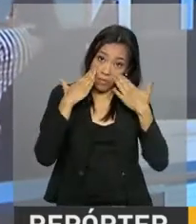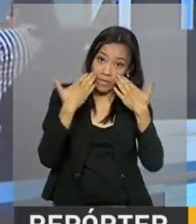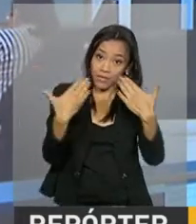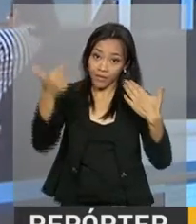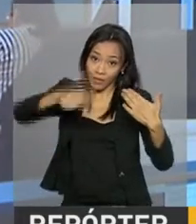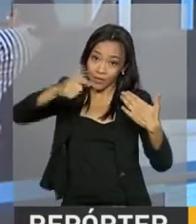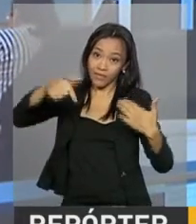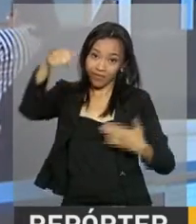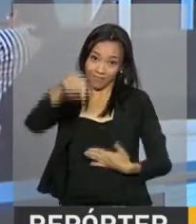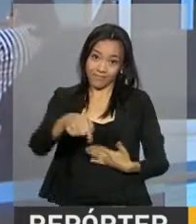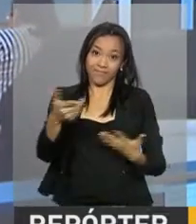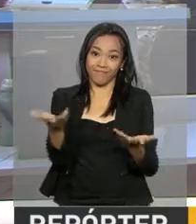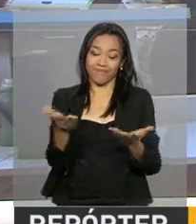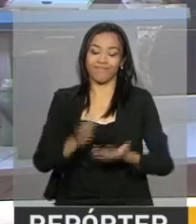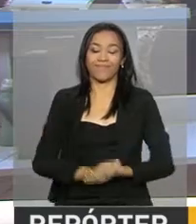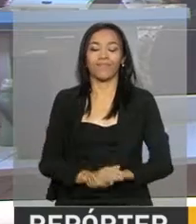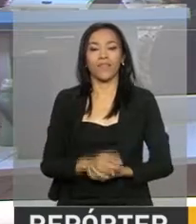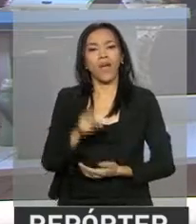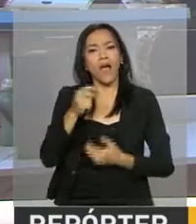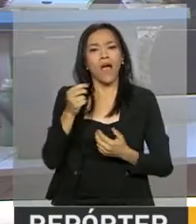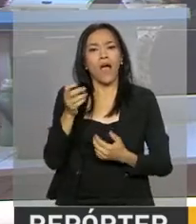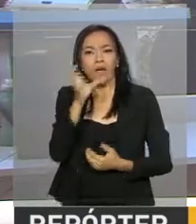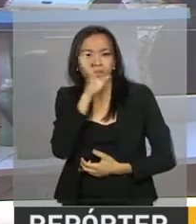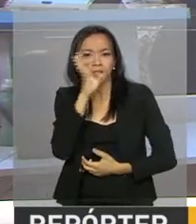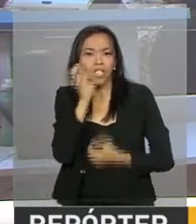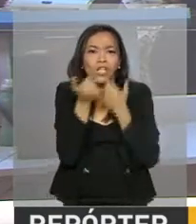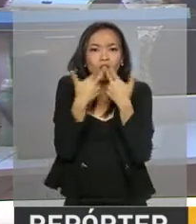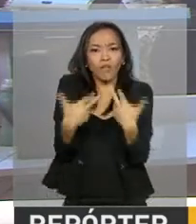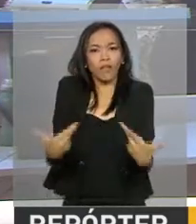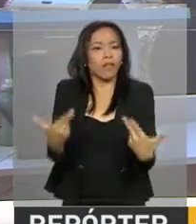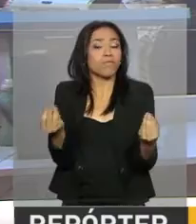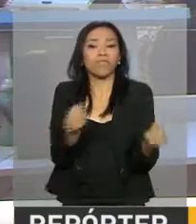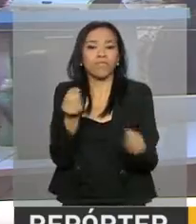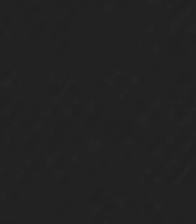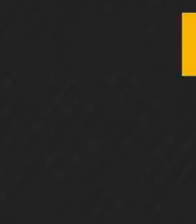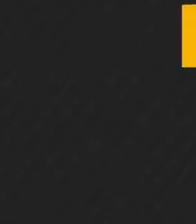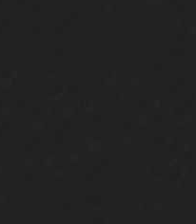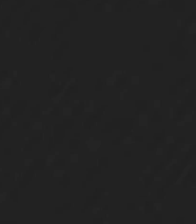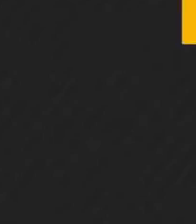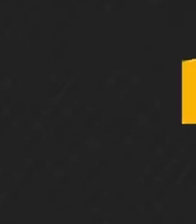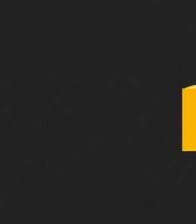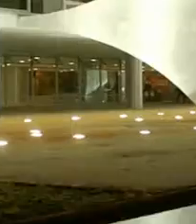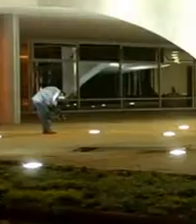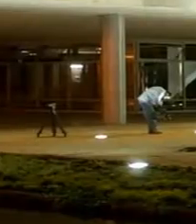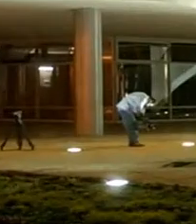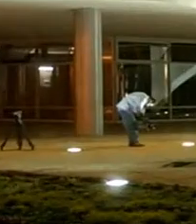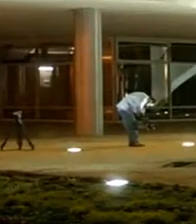Repórter NBR. Acompanhe também as novidades em nossas redes sociais.